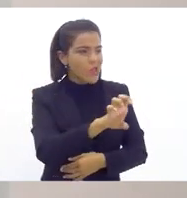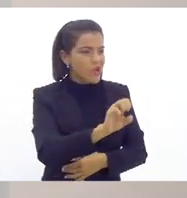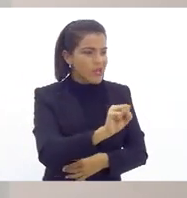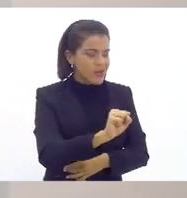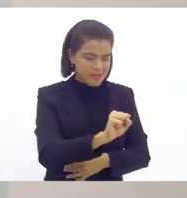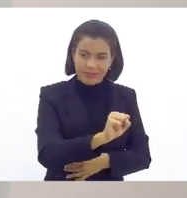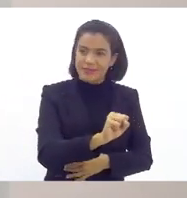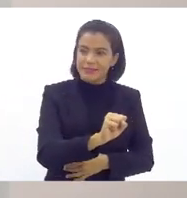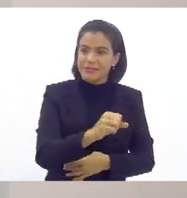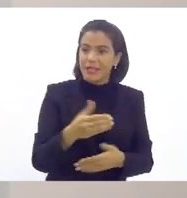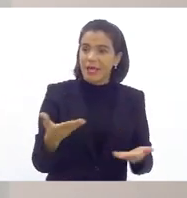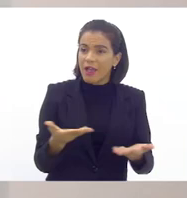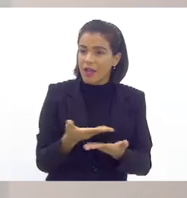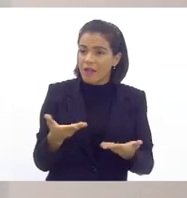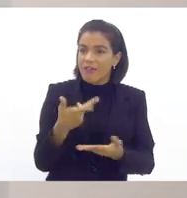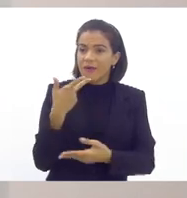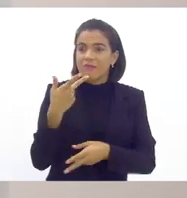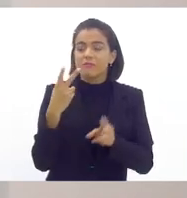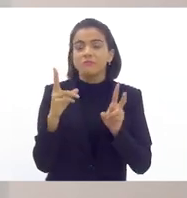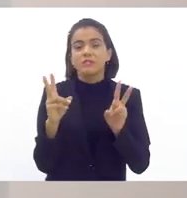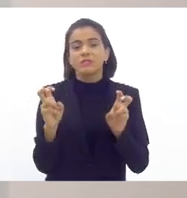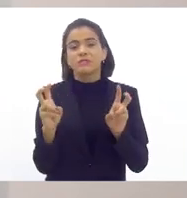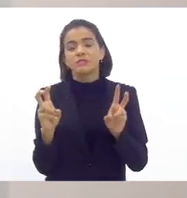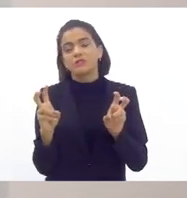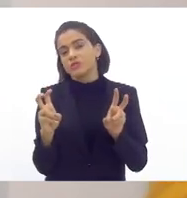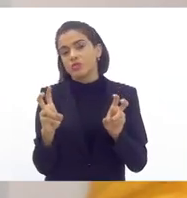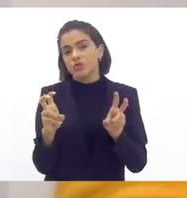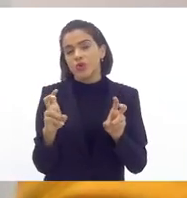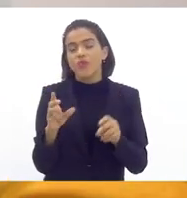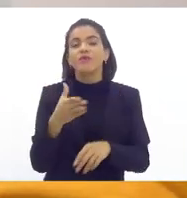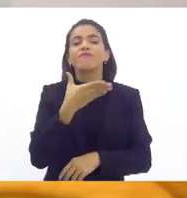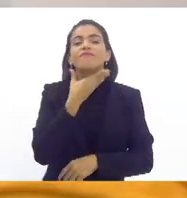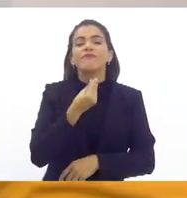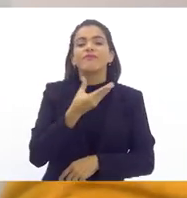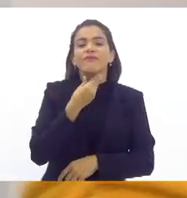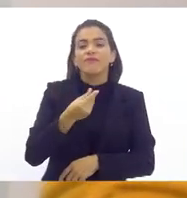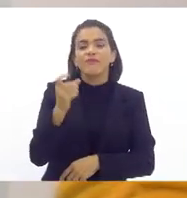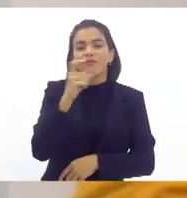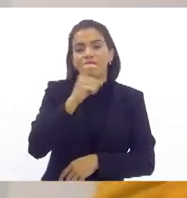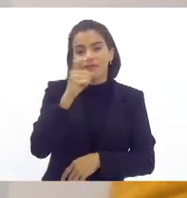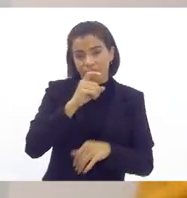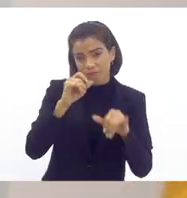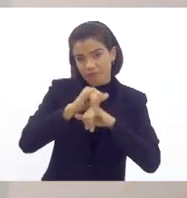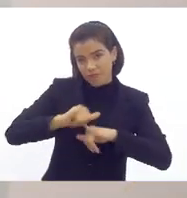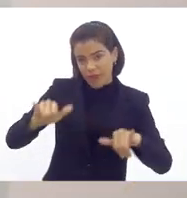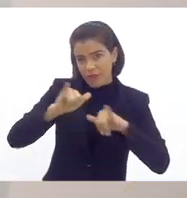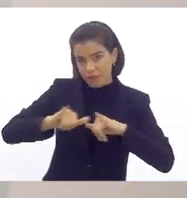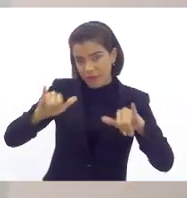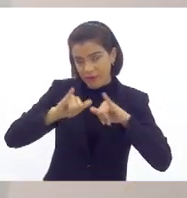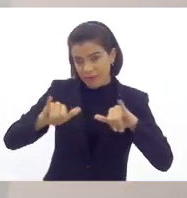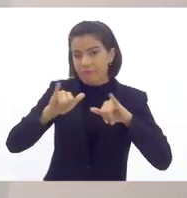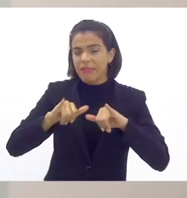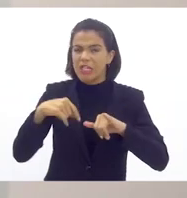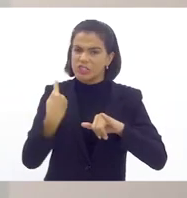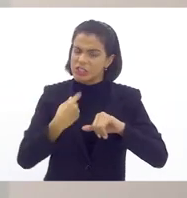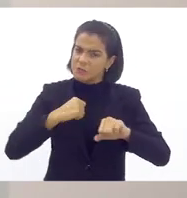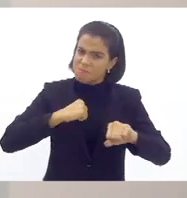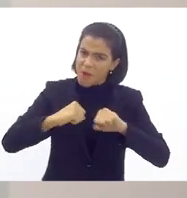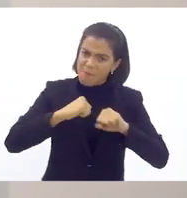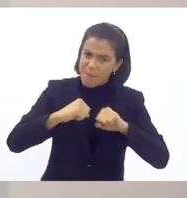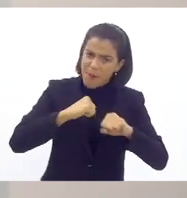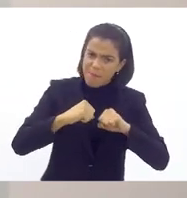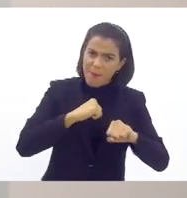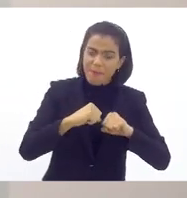deputado Carlos Mink agora falava sobre a questão da fake news, do combate às fake news,